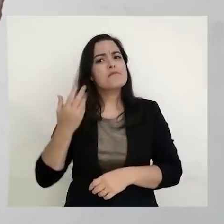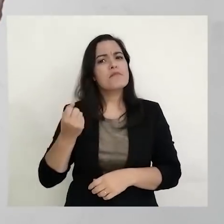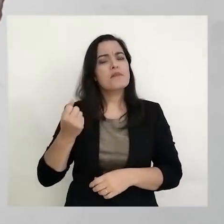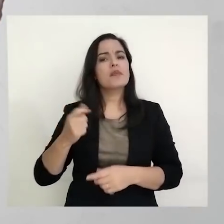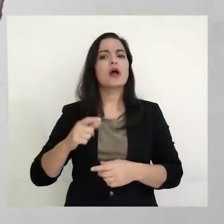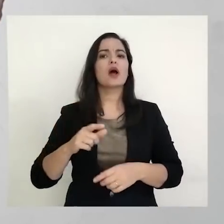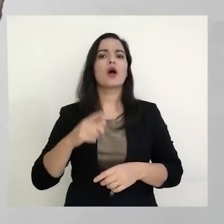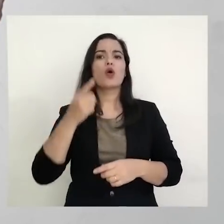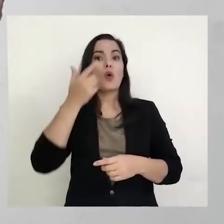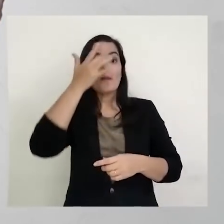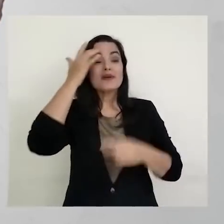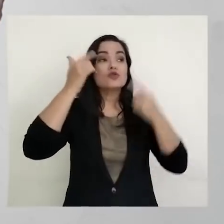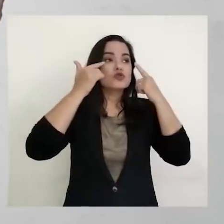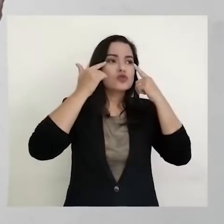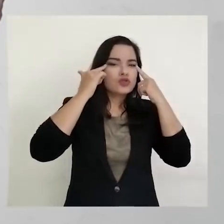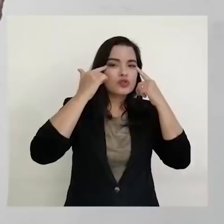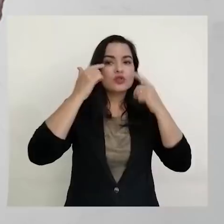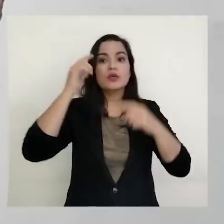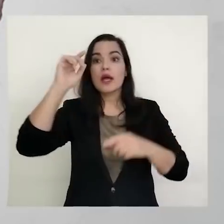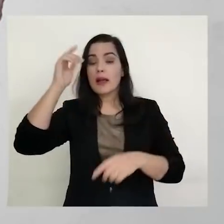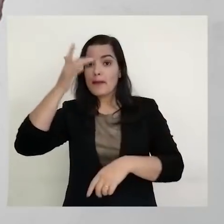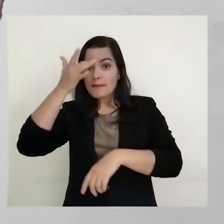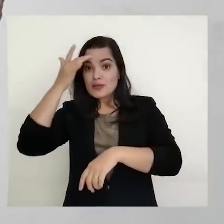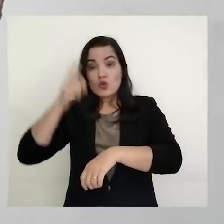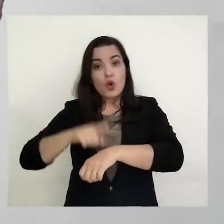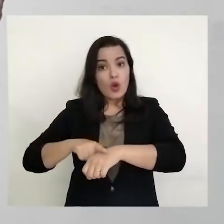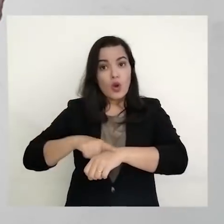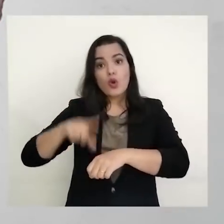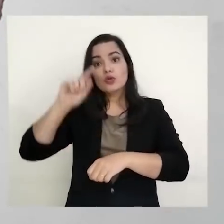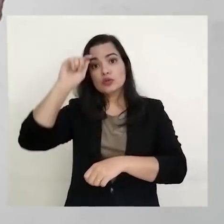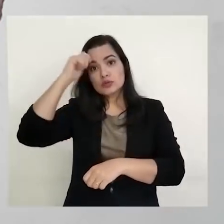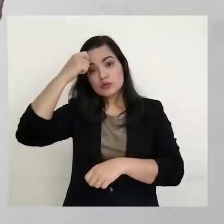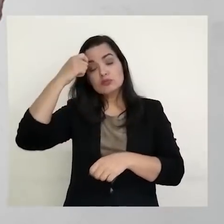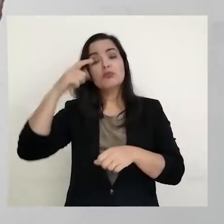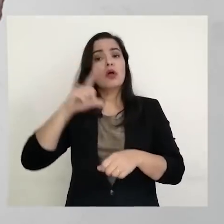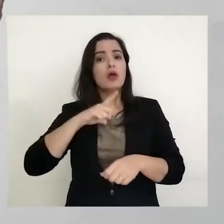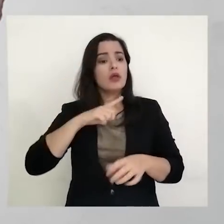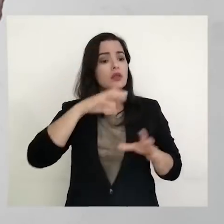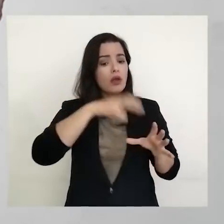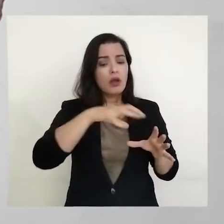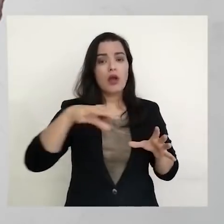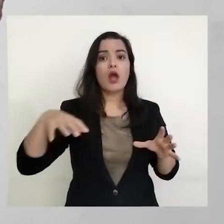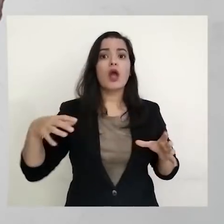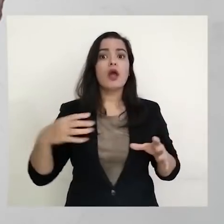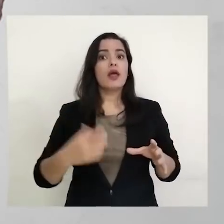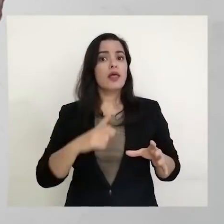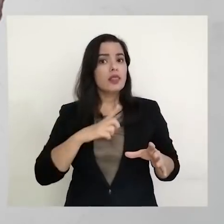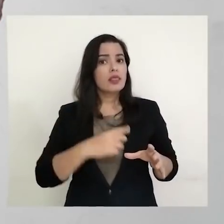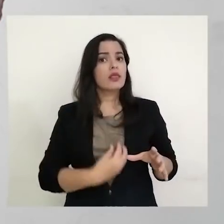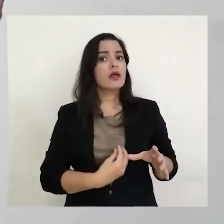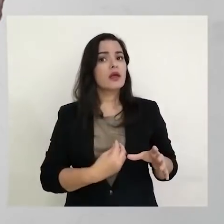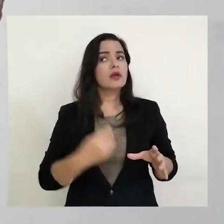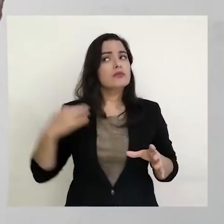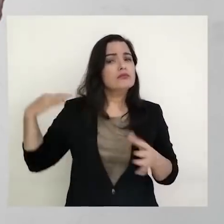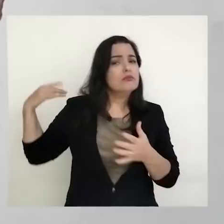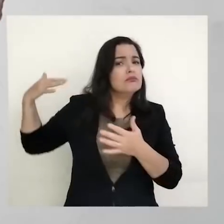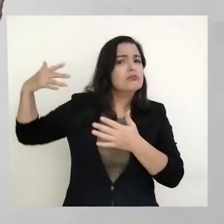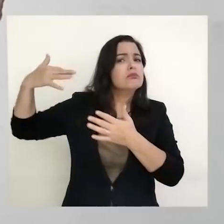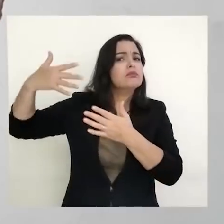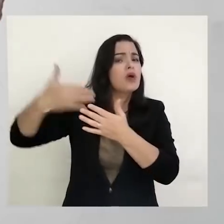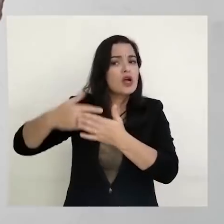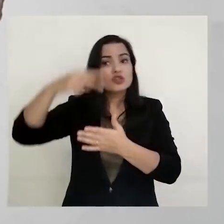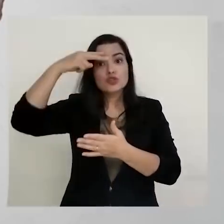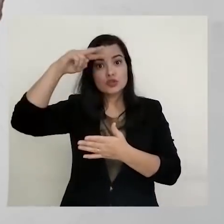europeus, diferentes etnias convivendo no mesmo espaço, tem uma origem histórica. Então, tudo isso não é